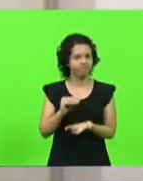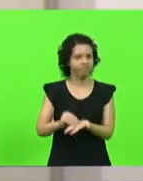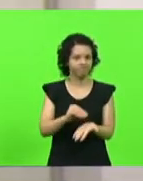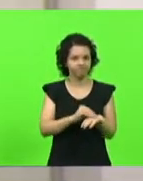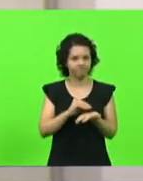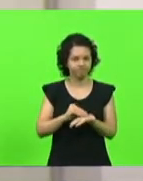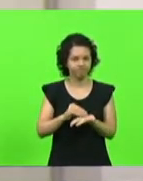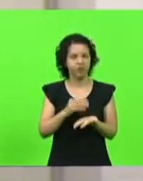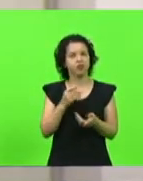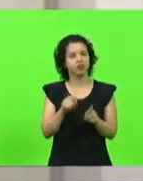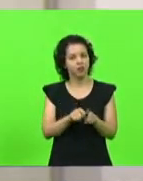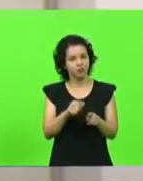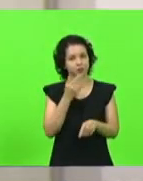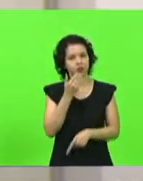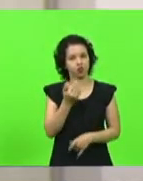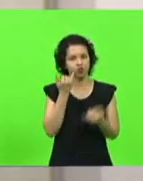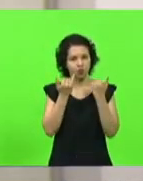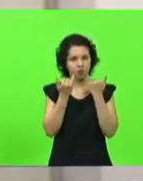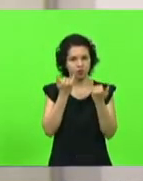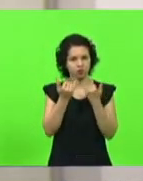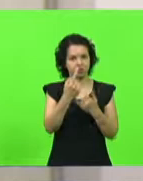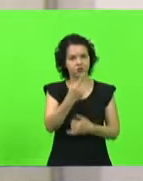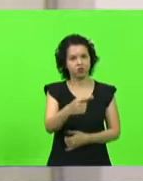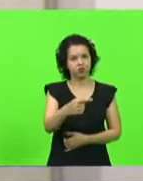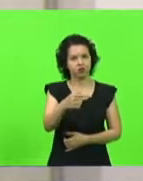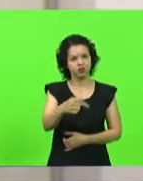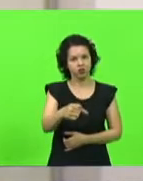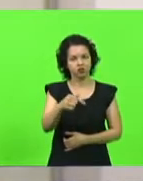informação números 711 a